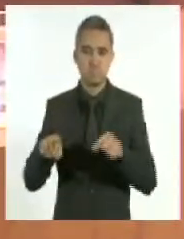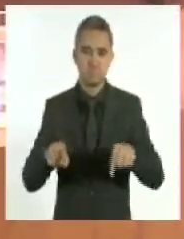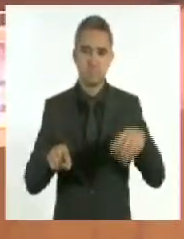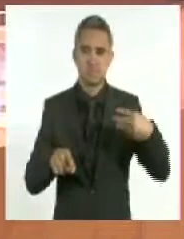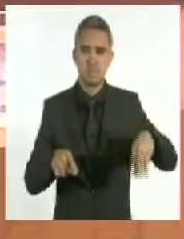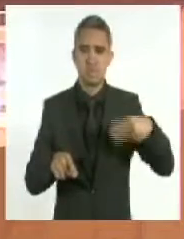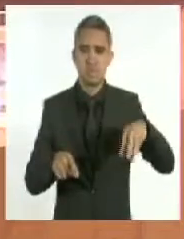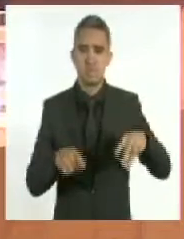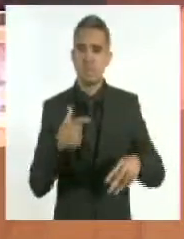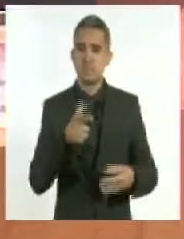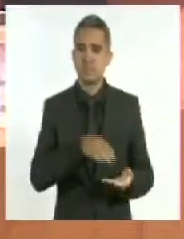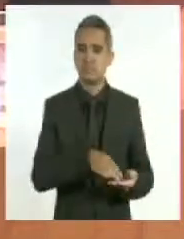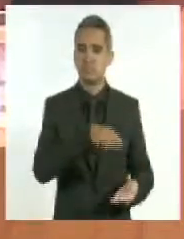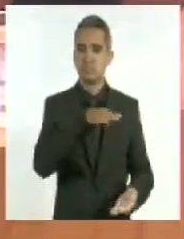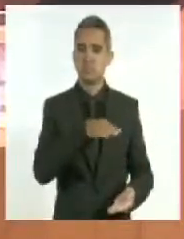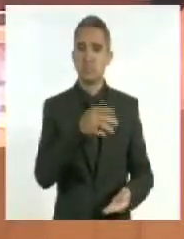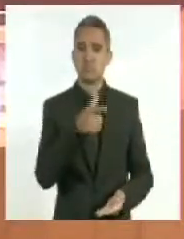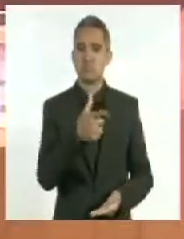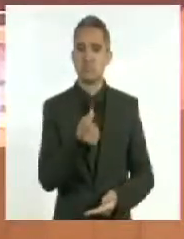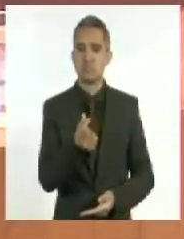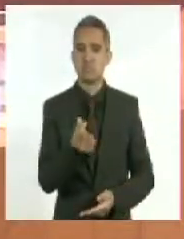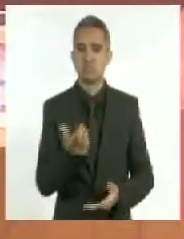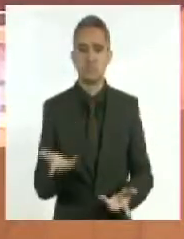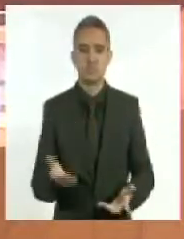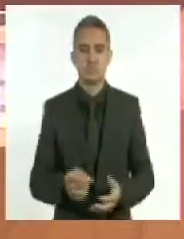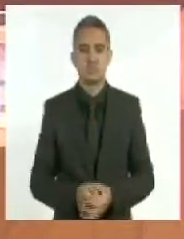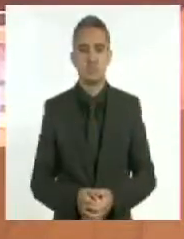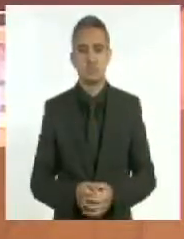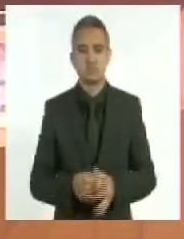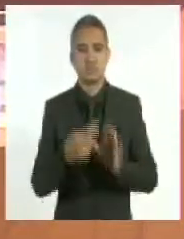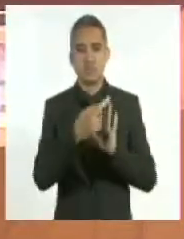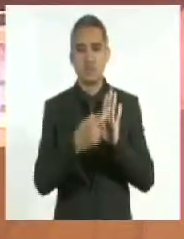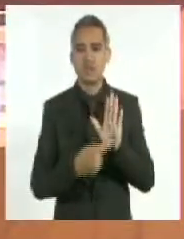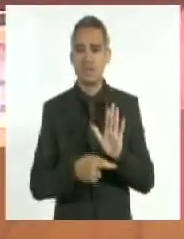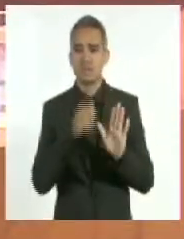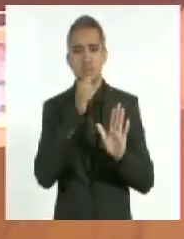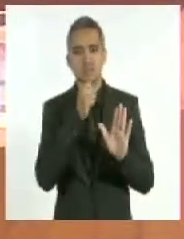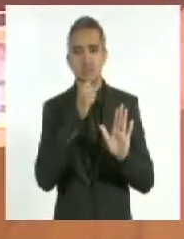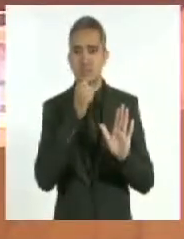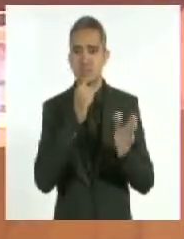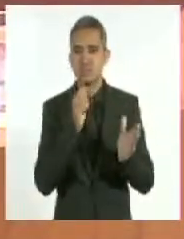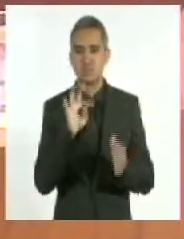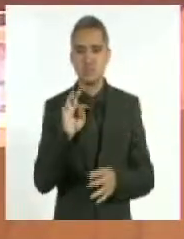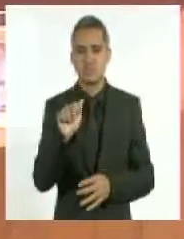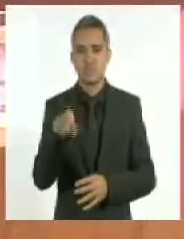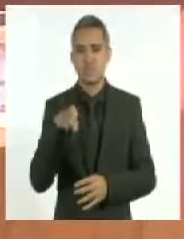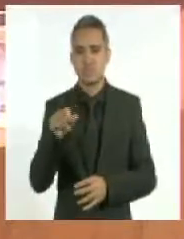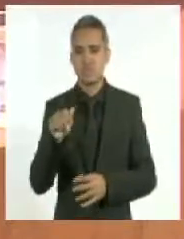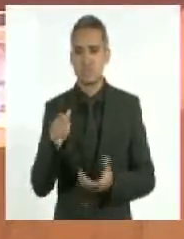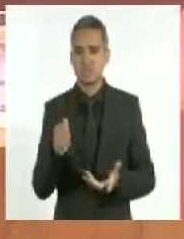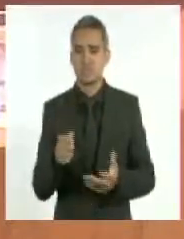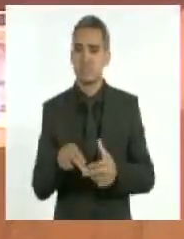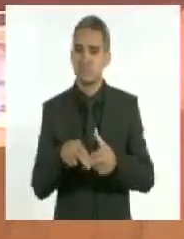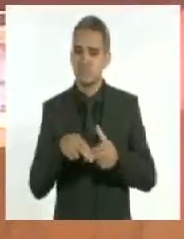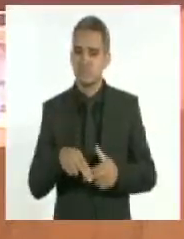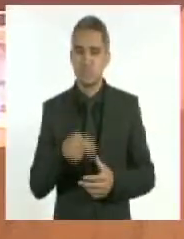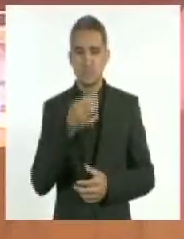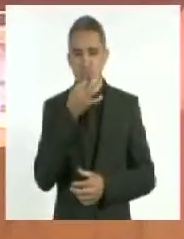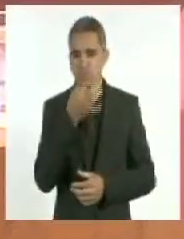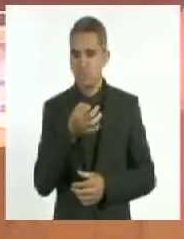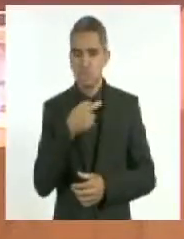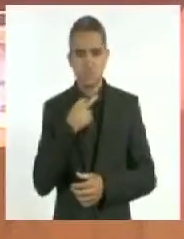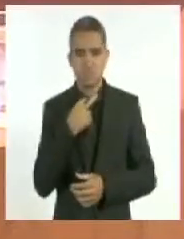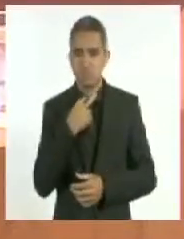estar recebendo esse recurso desde 2011, até agora não regulamentamos essa taxa. Então, eu acho que nós não podemos abrir mão de maneira alguma dessa